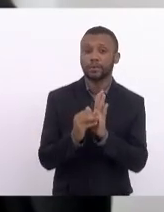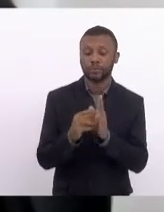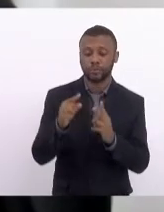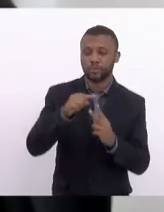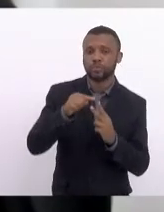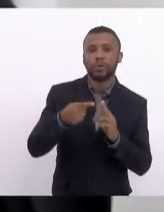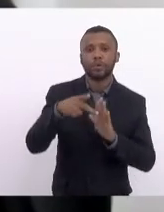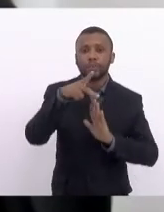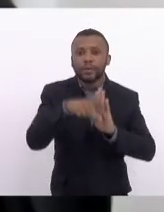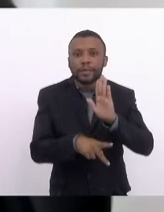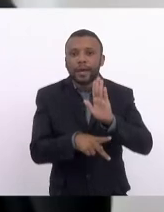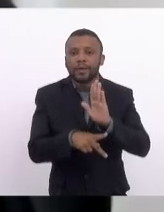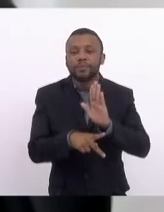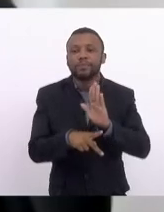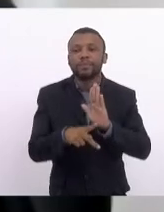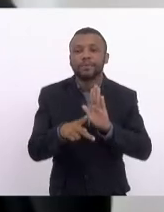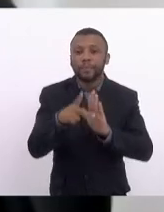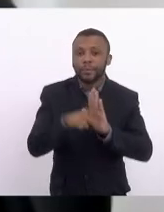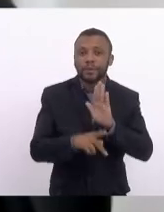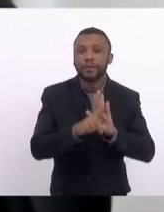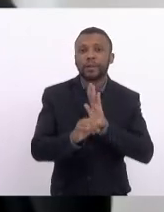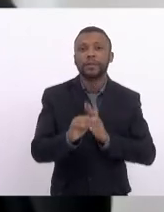inclusão. É o projeto de lei número